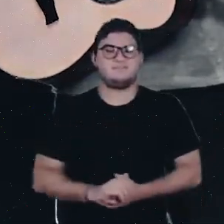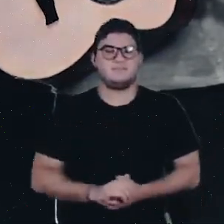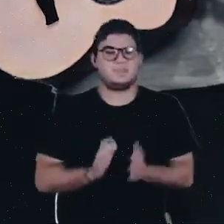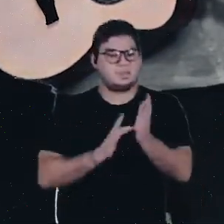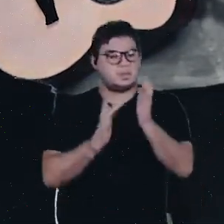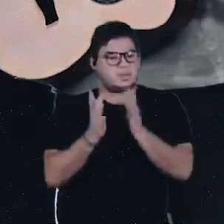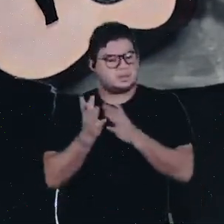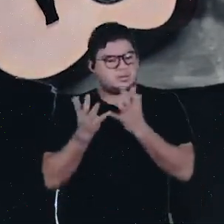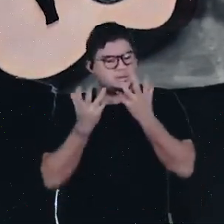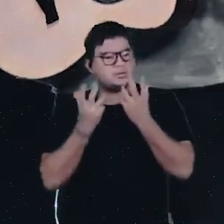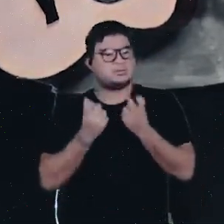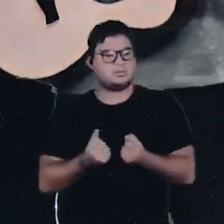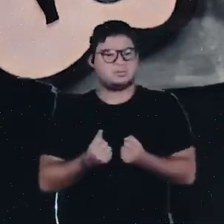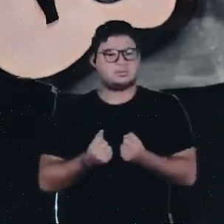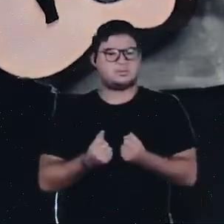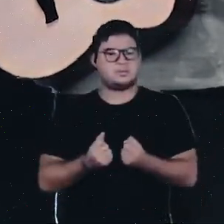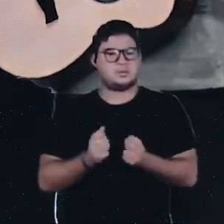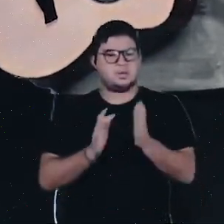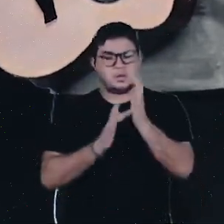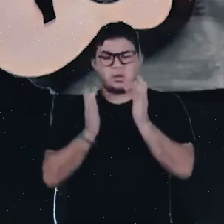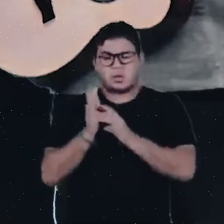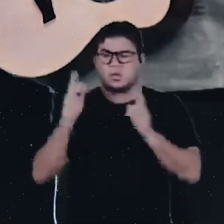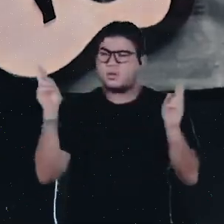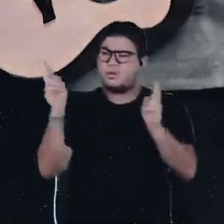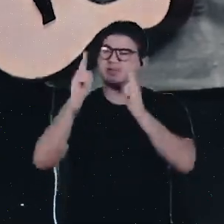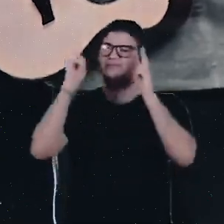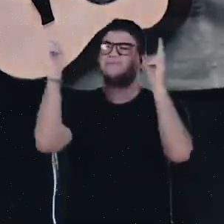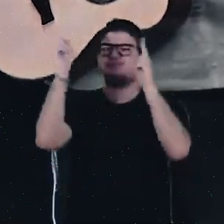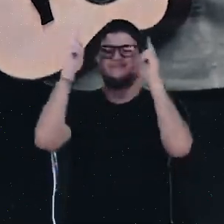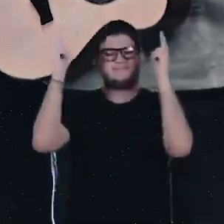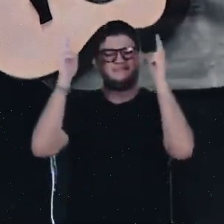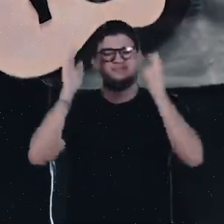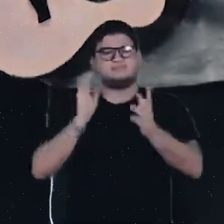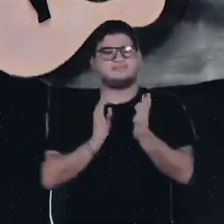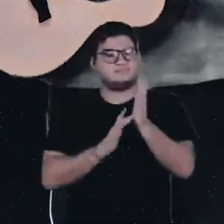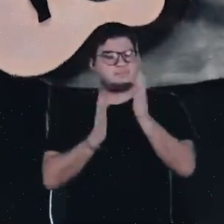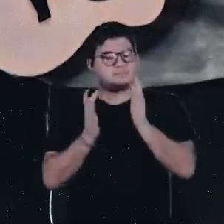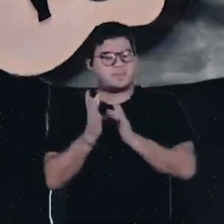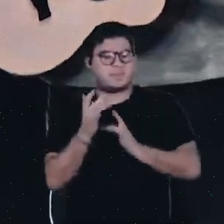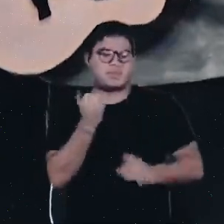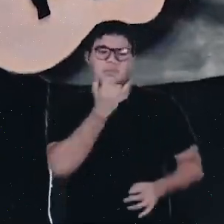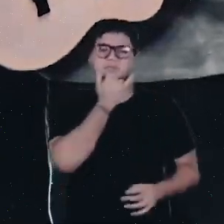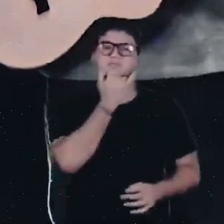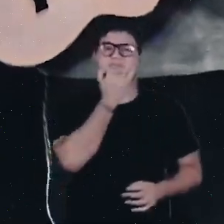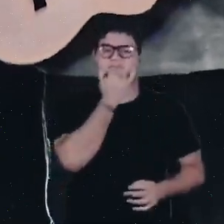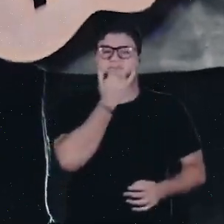Jesus te aceita, Jesus te valoriza, Jesus te perdoa,